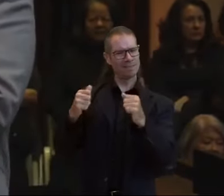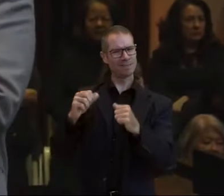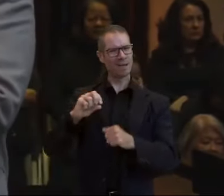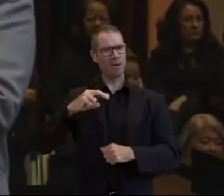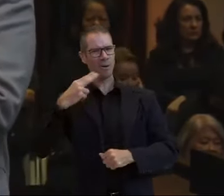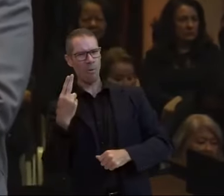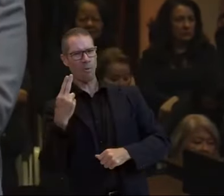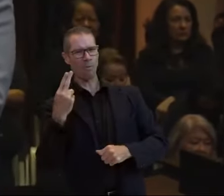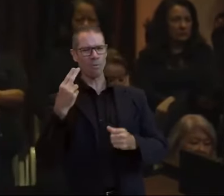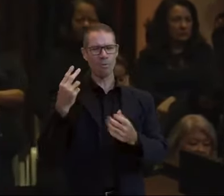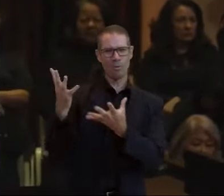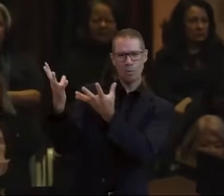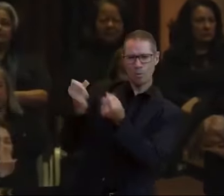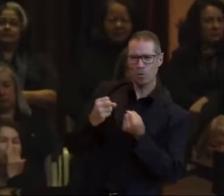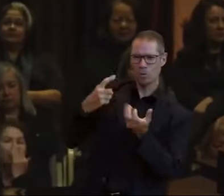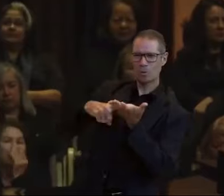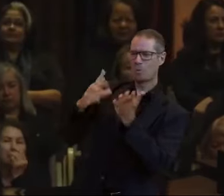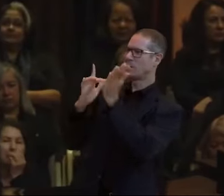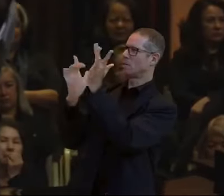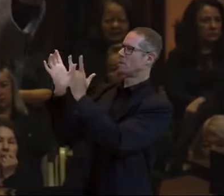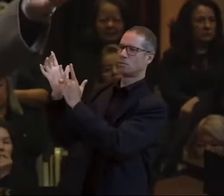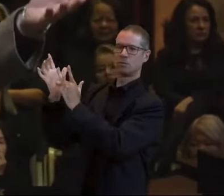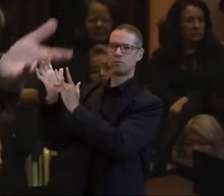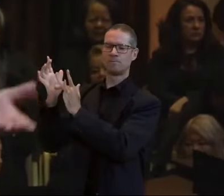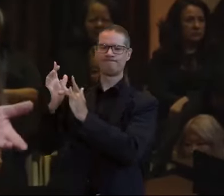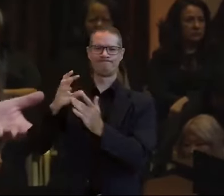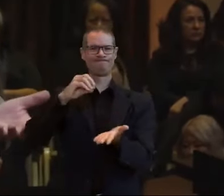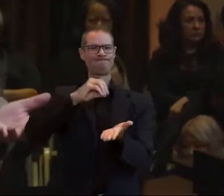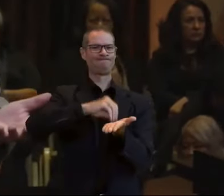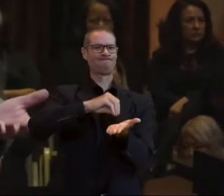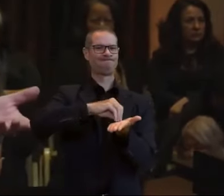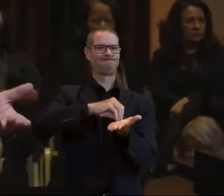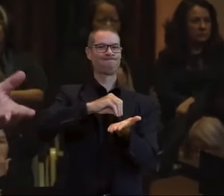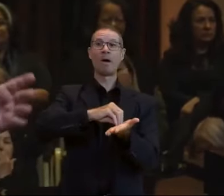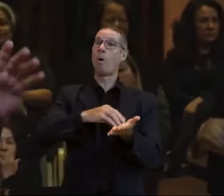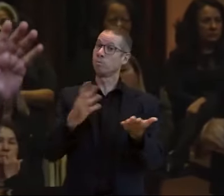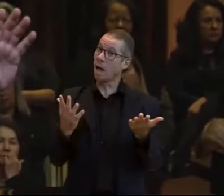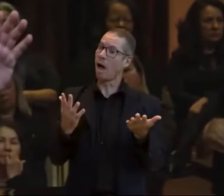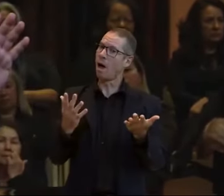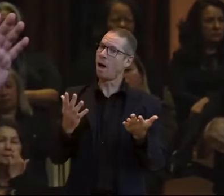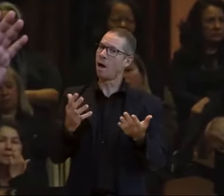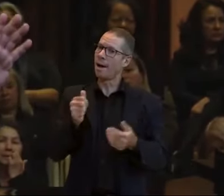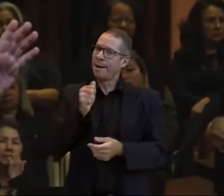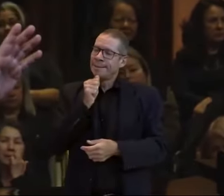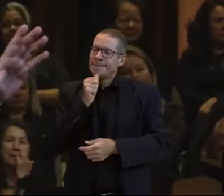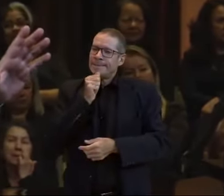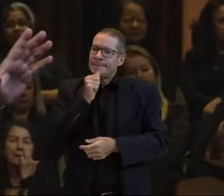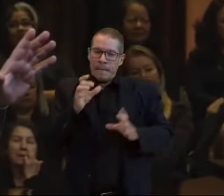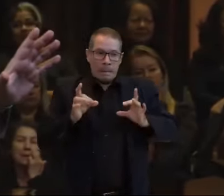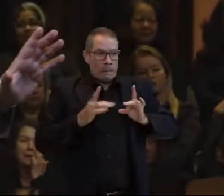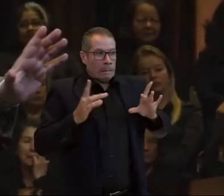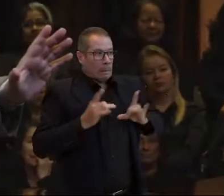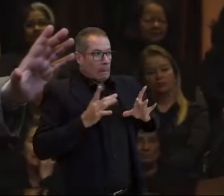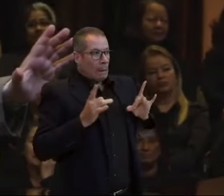seu compromisso com Jesus não te levou a tudo isso ainda. Você está ainda com